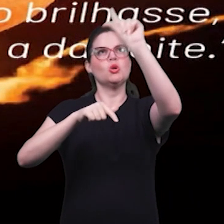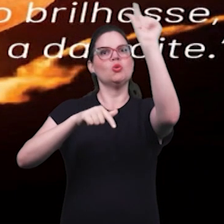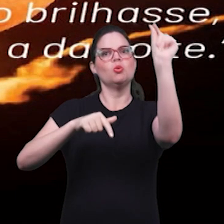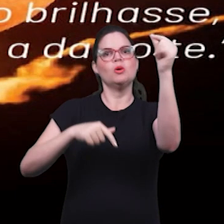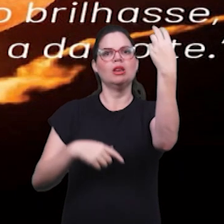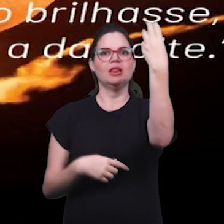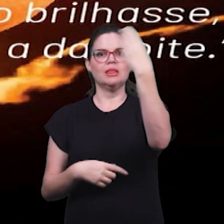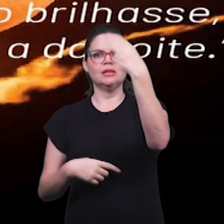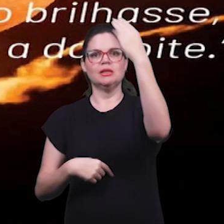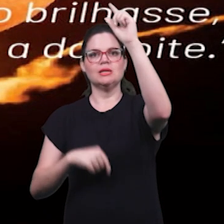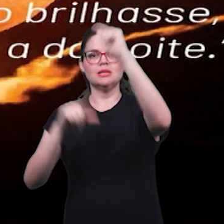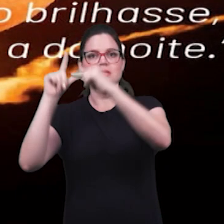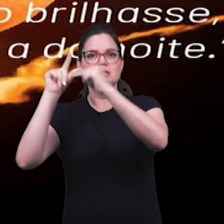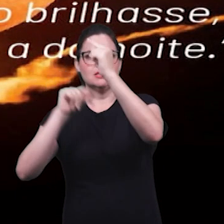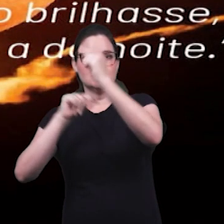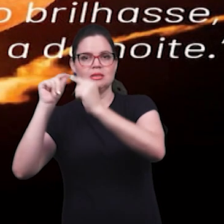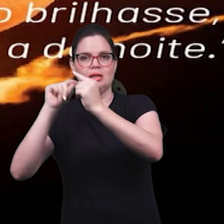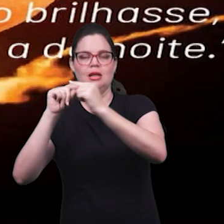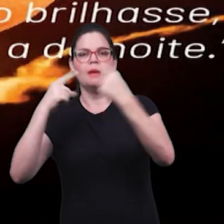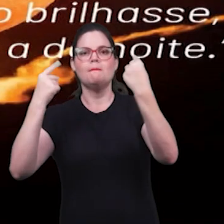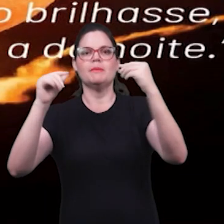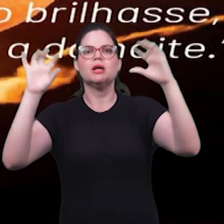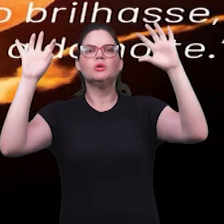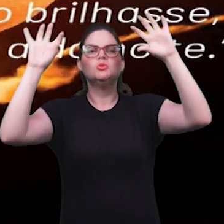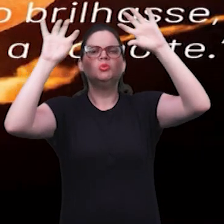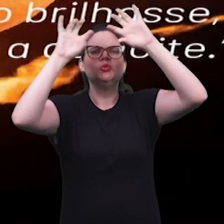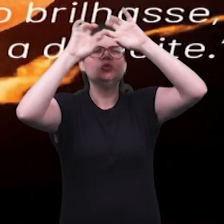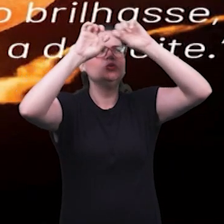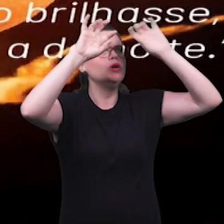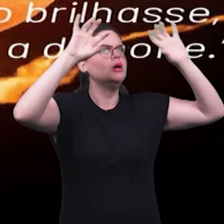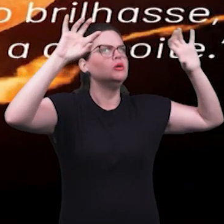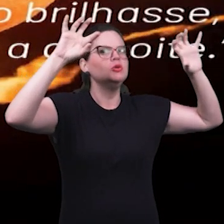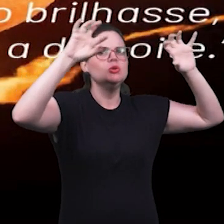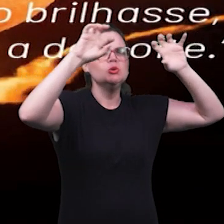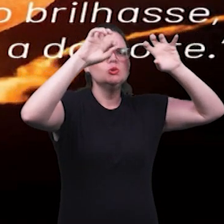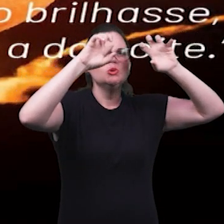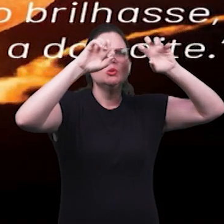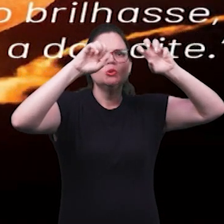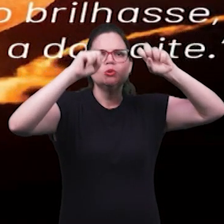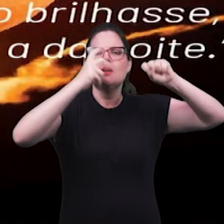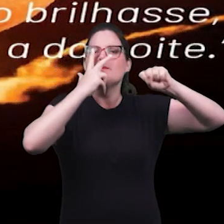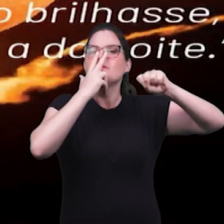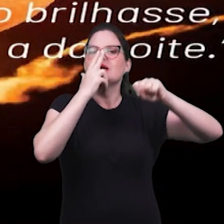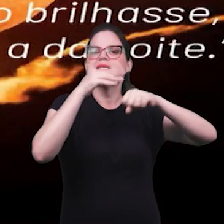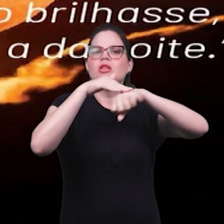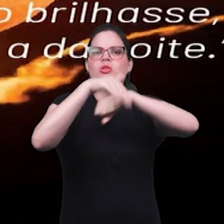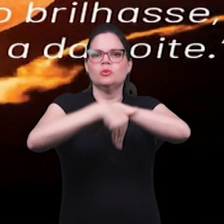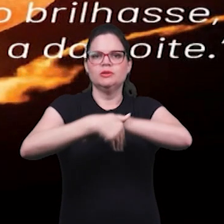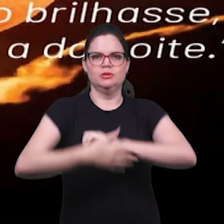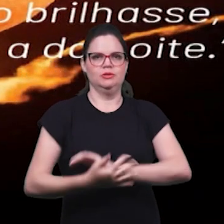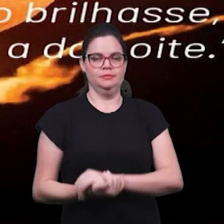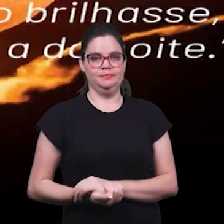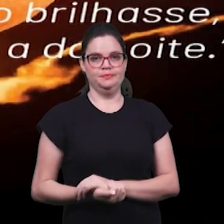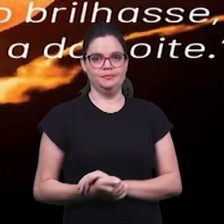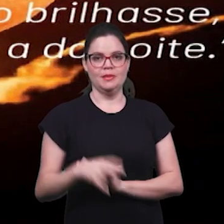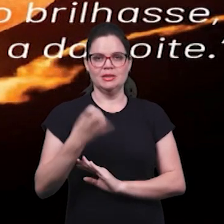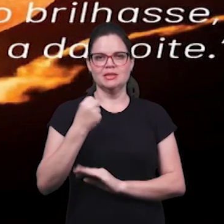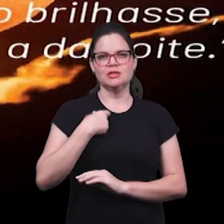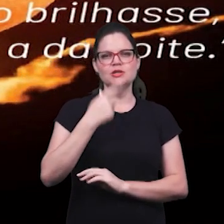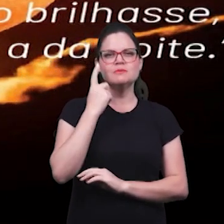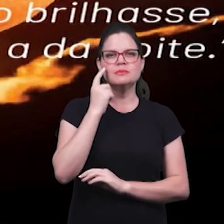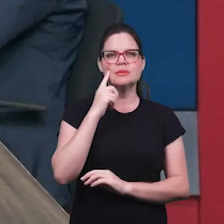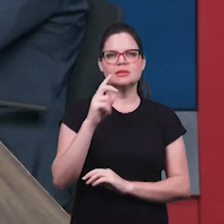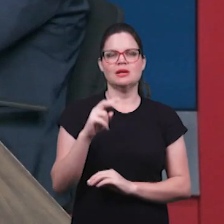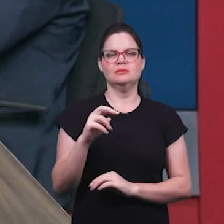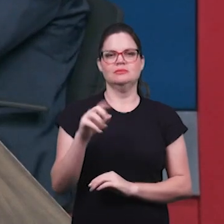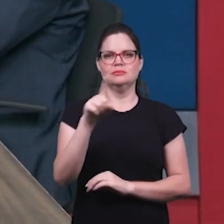dia não brilhasse, semelhantemente à noite. Para fins didáticos, professor Tiago, pensando em pessoas que estão nos assistindo